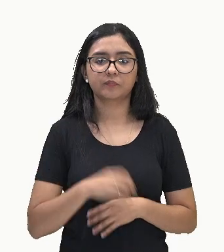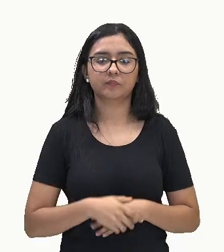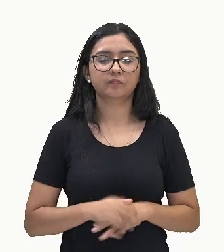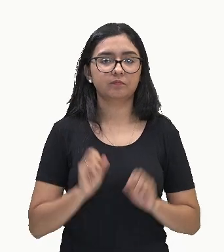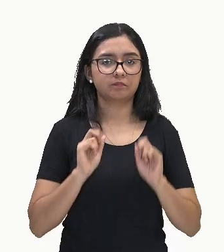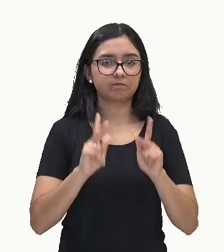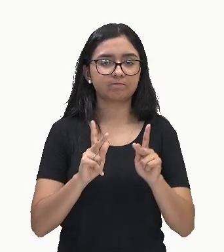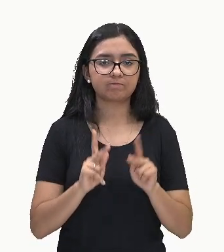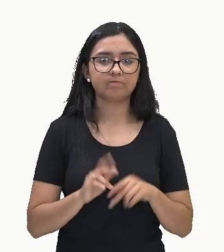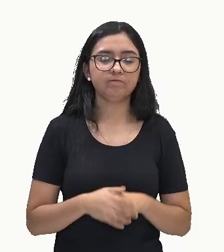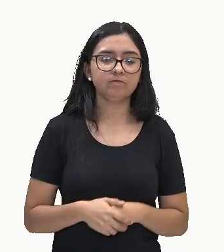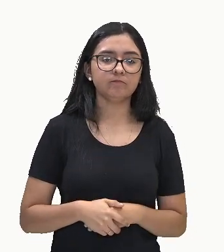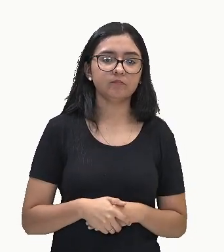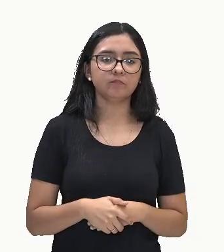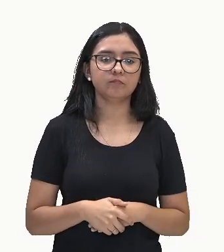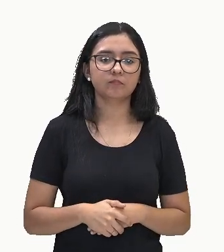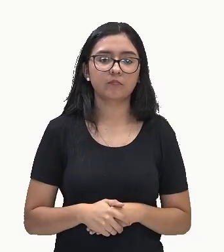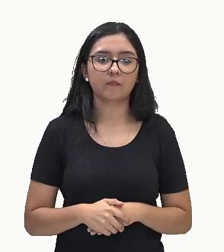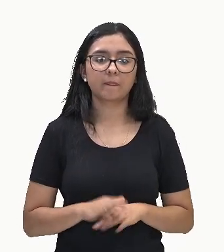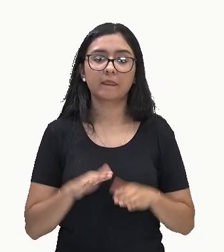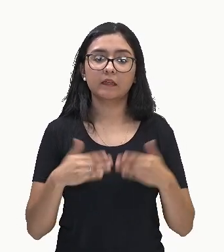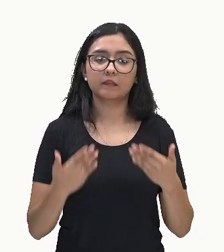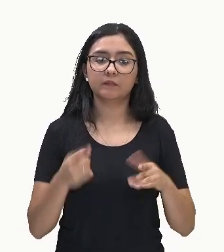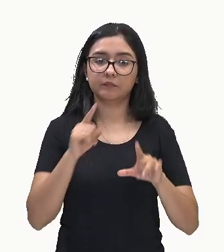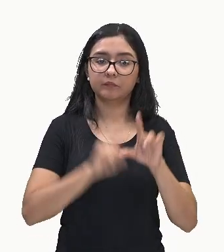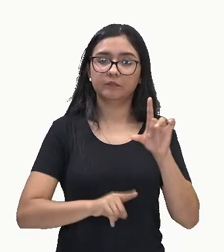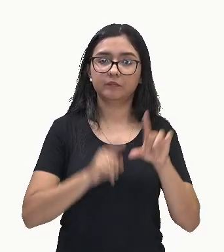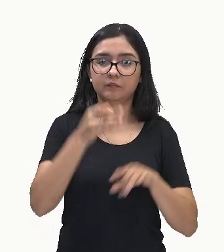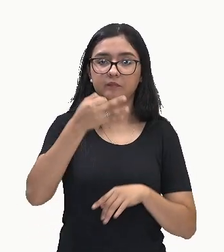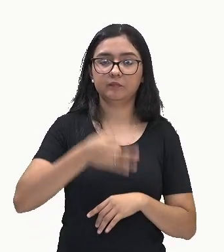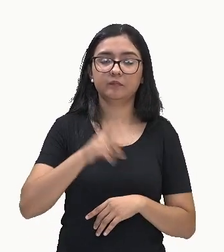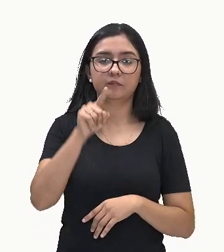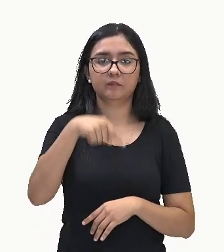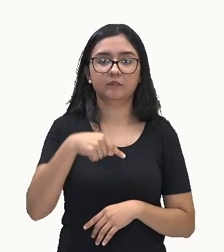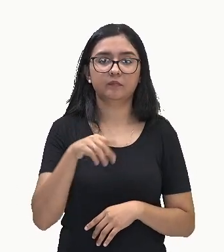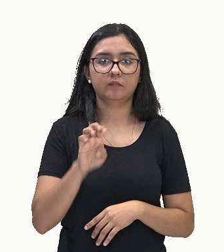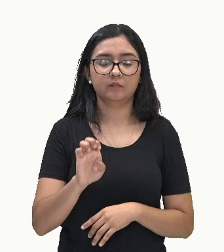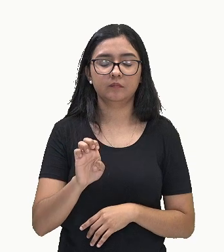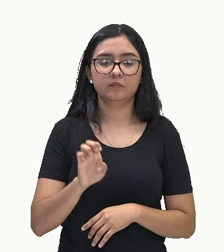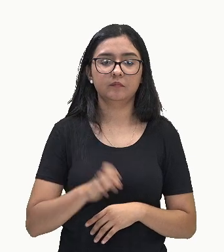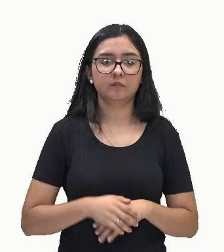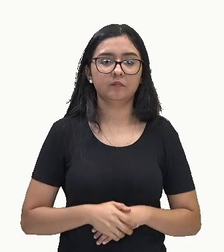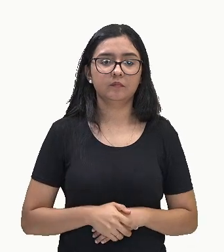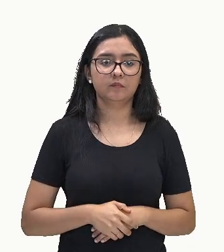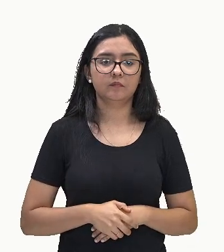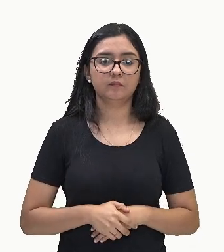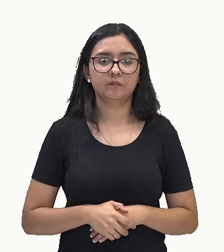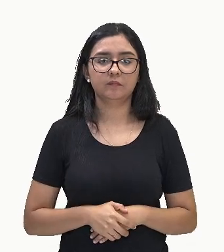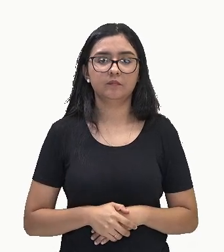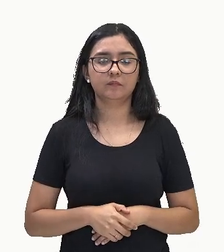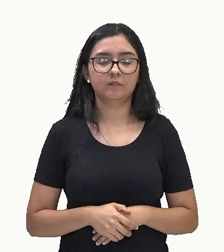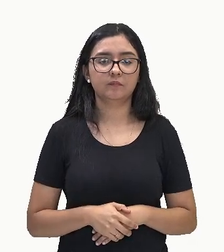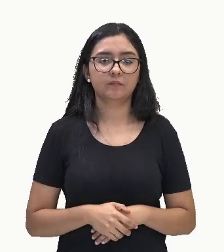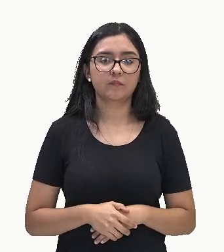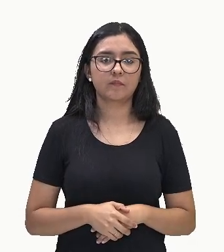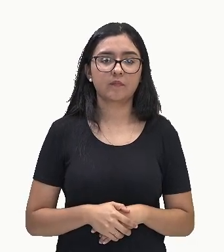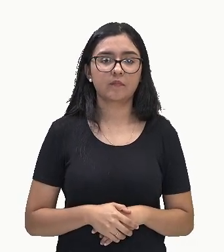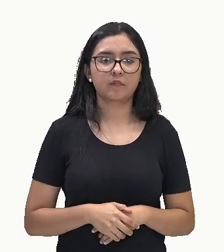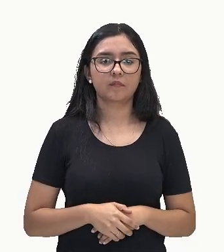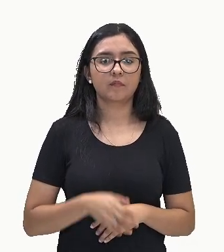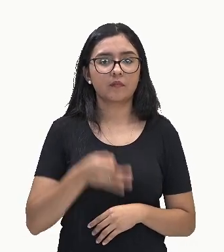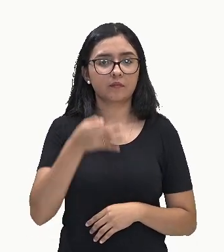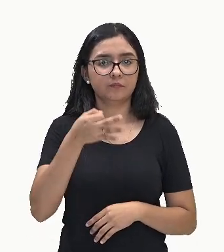beleza OK então no caso aqui a nossa alternativa correta é Nossa alternativa e